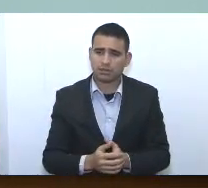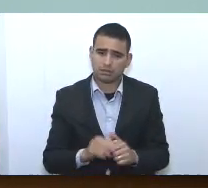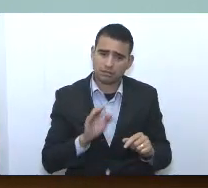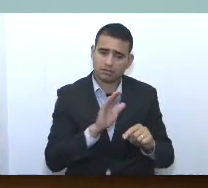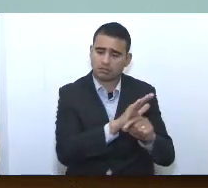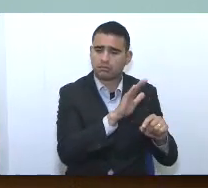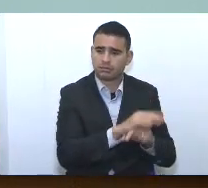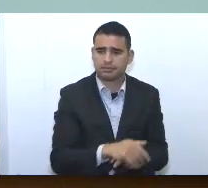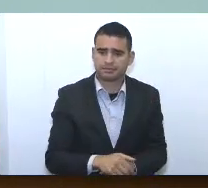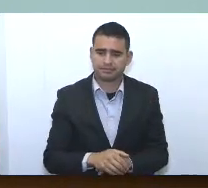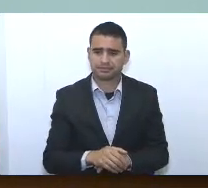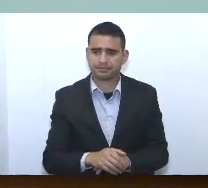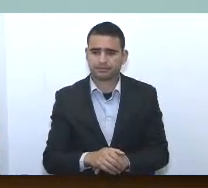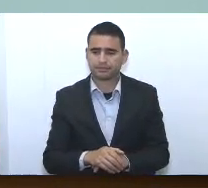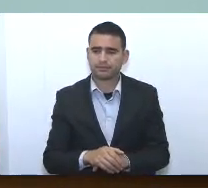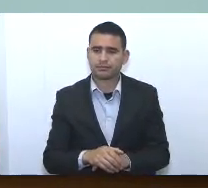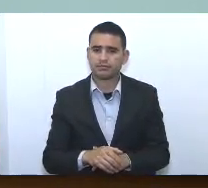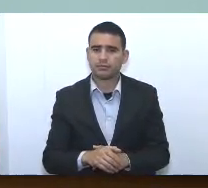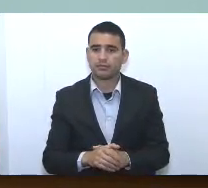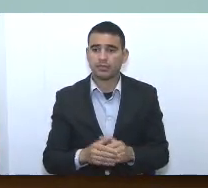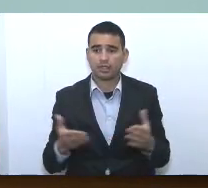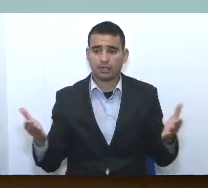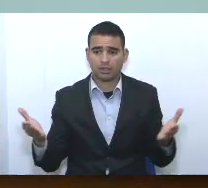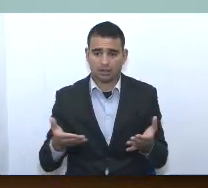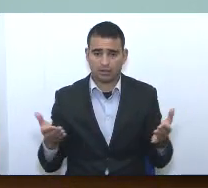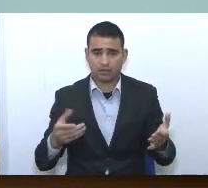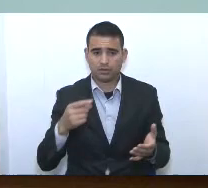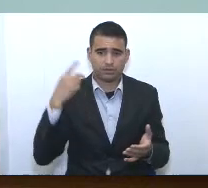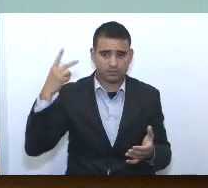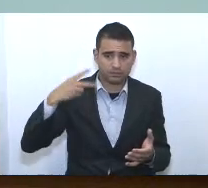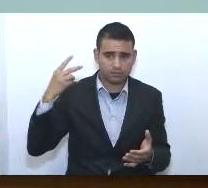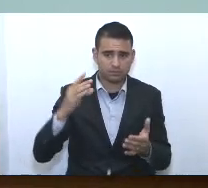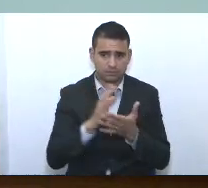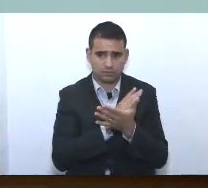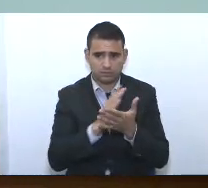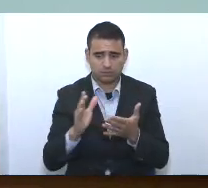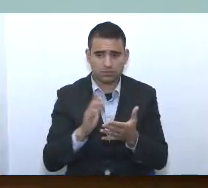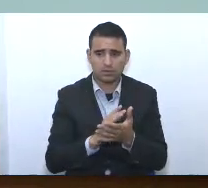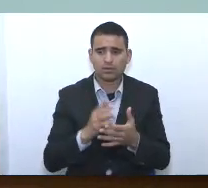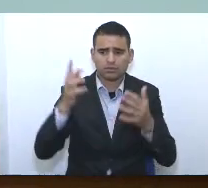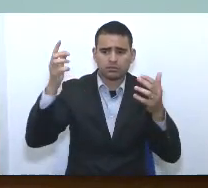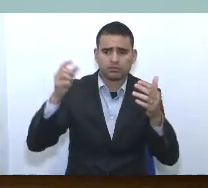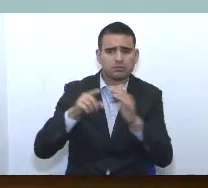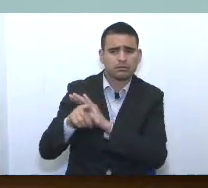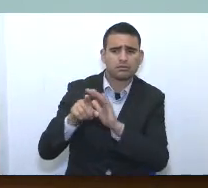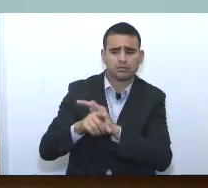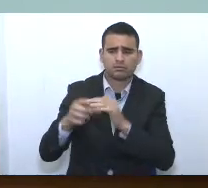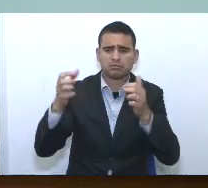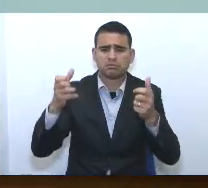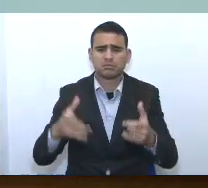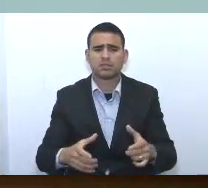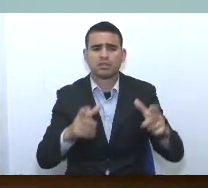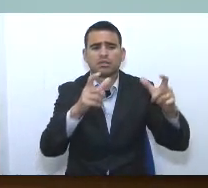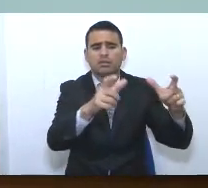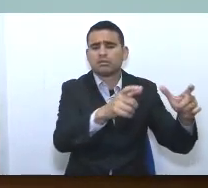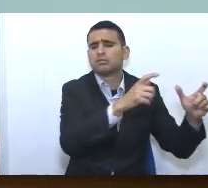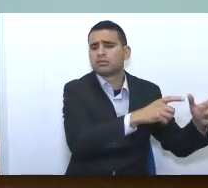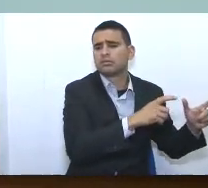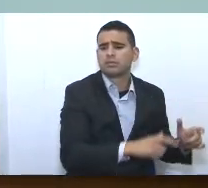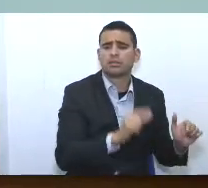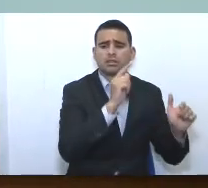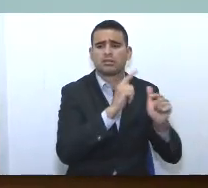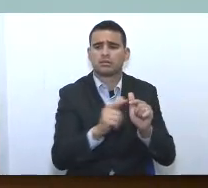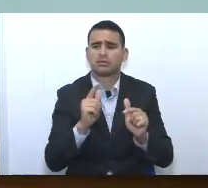município, e aqui nós já ouvimos alguns vereadores falar acerca disso, e às vezes são litígios mesmo no campo particular, no